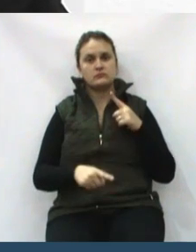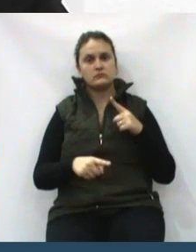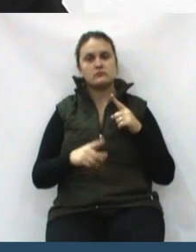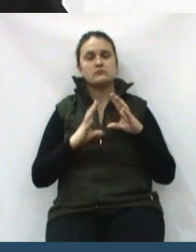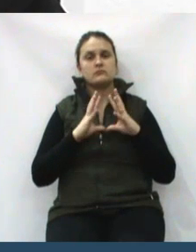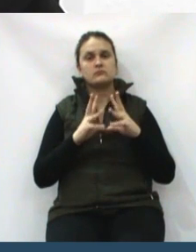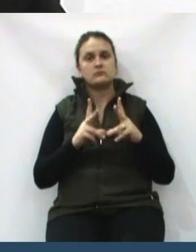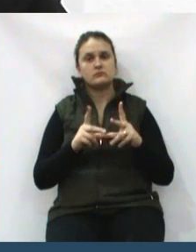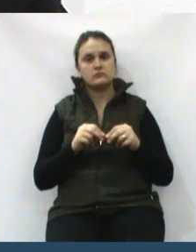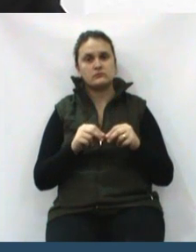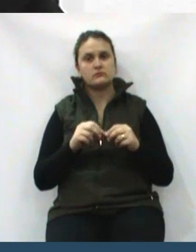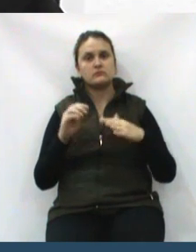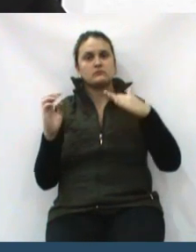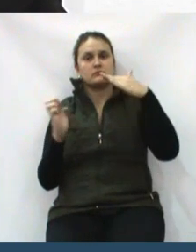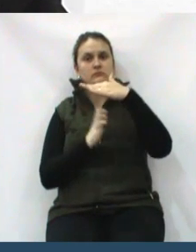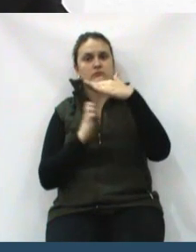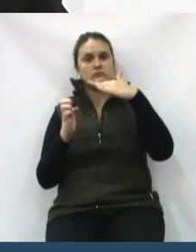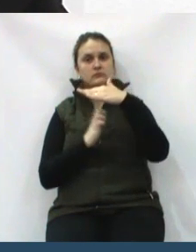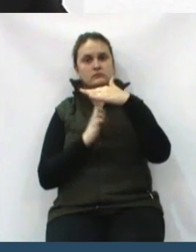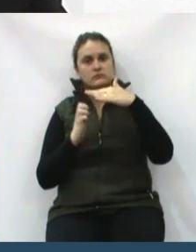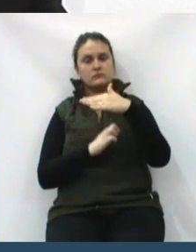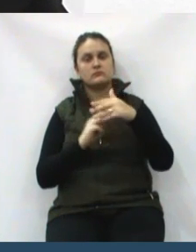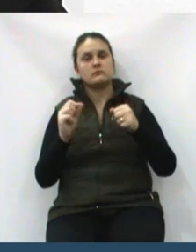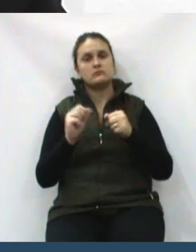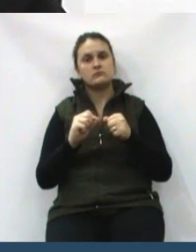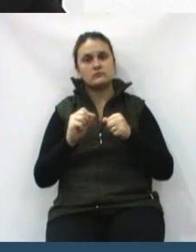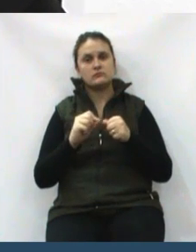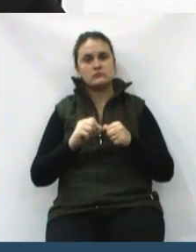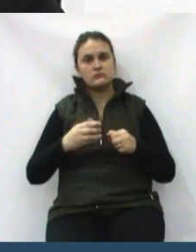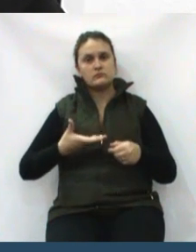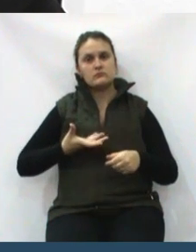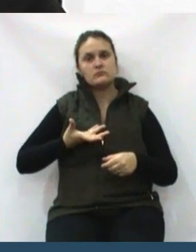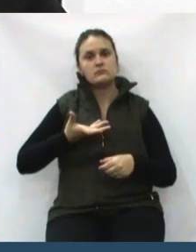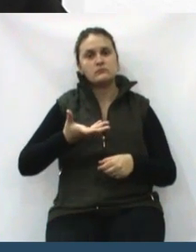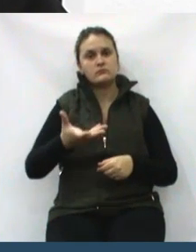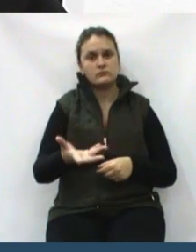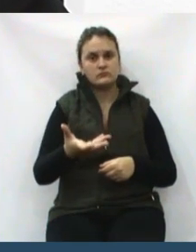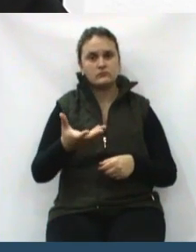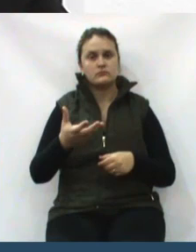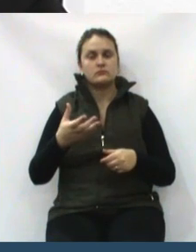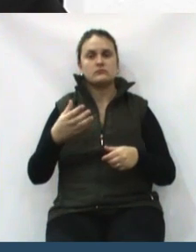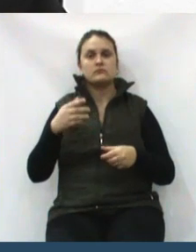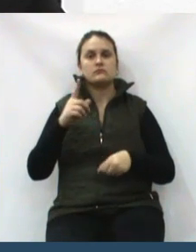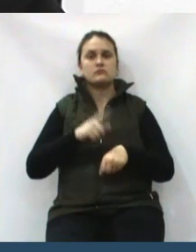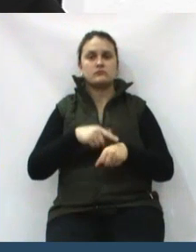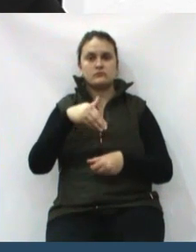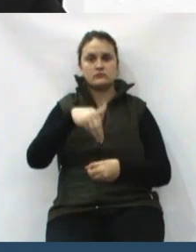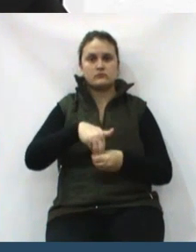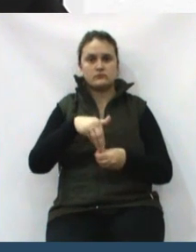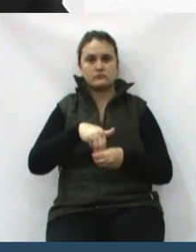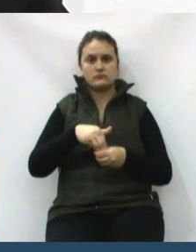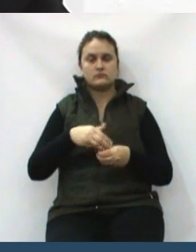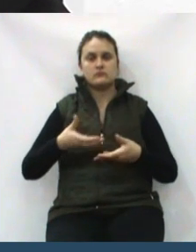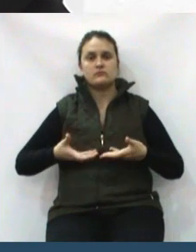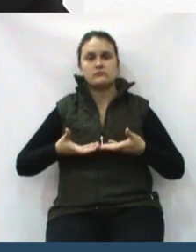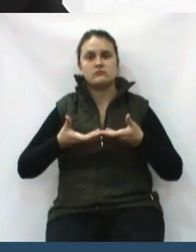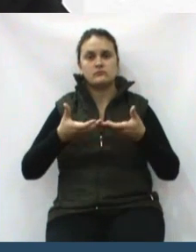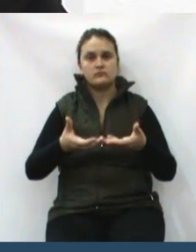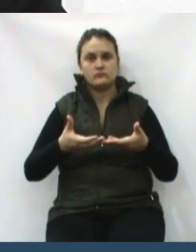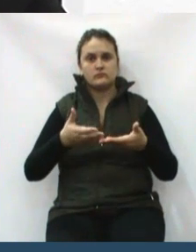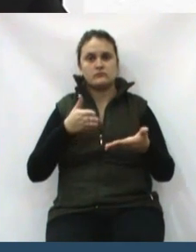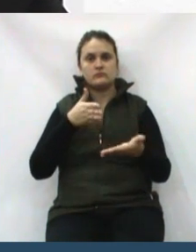total daquelas empresas que fazem doações em campanhas eleitorais de participarem